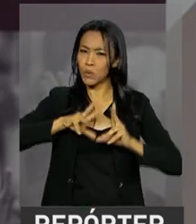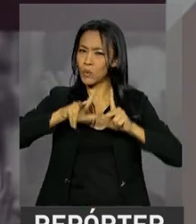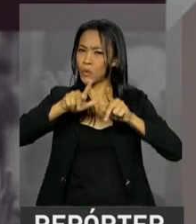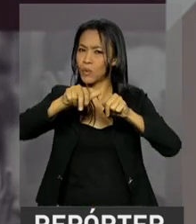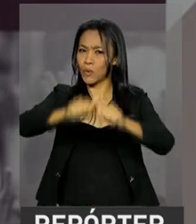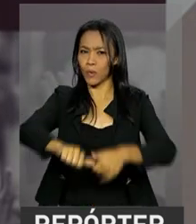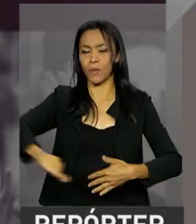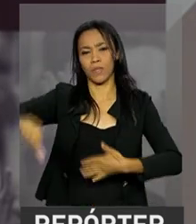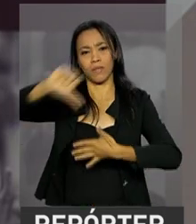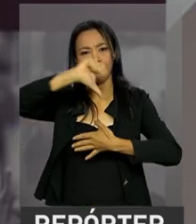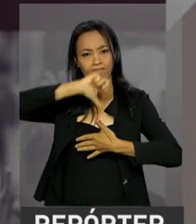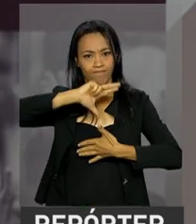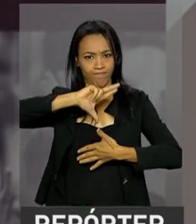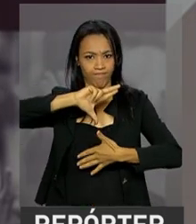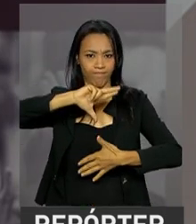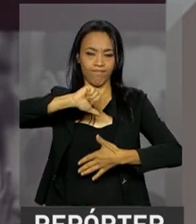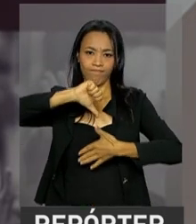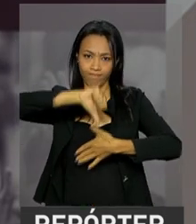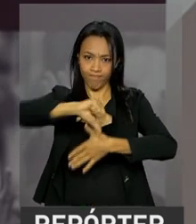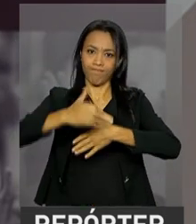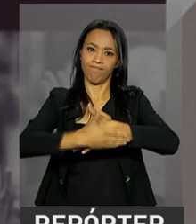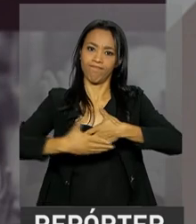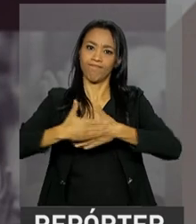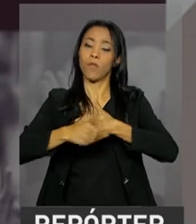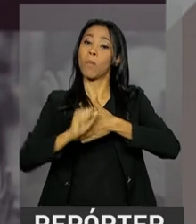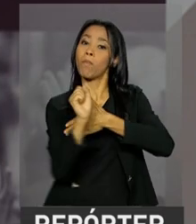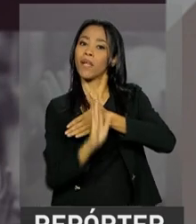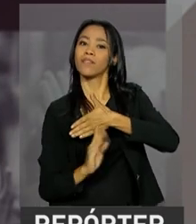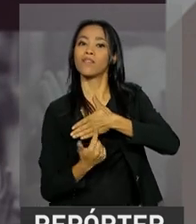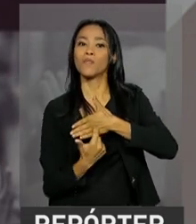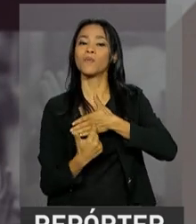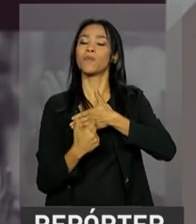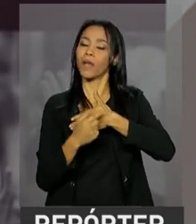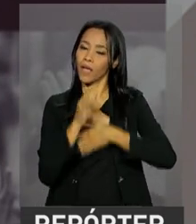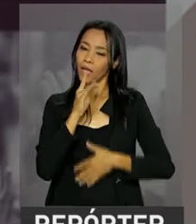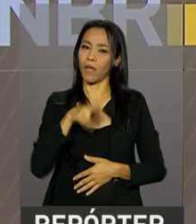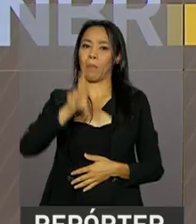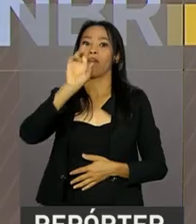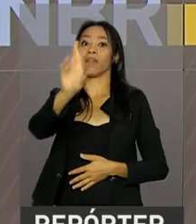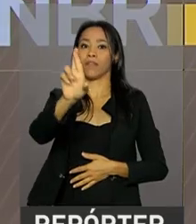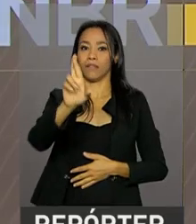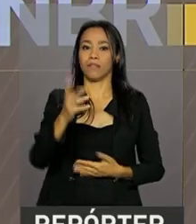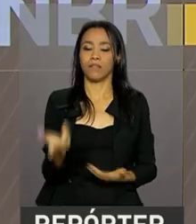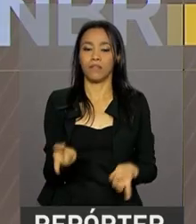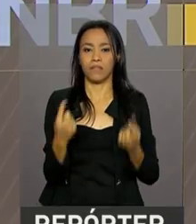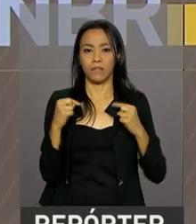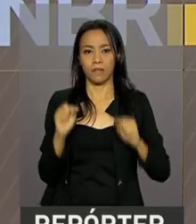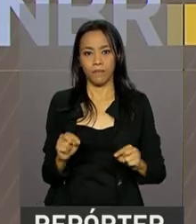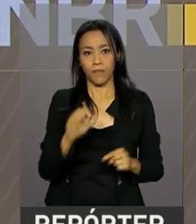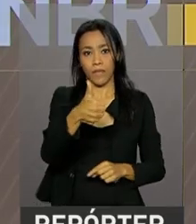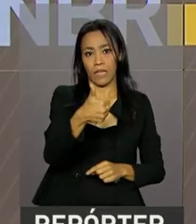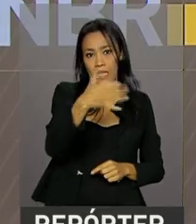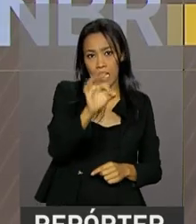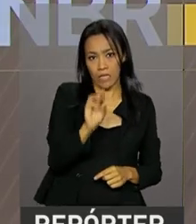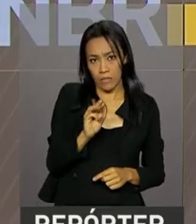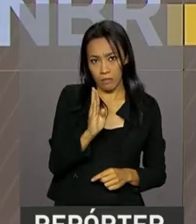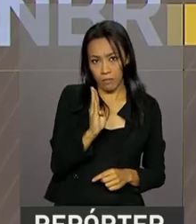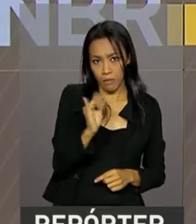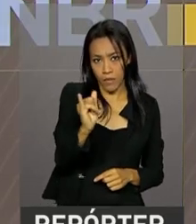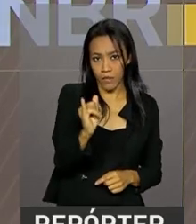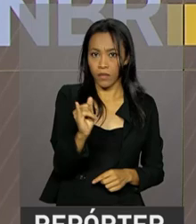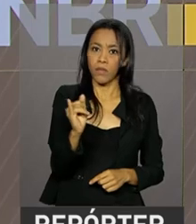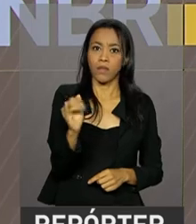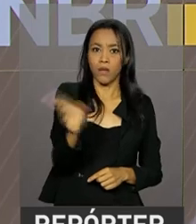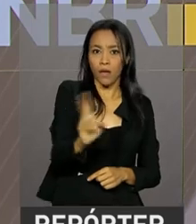do Sul Brasil é um país exemplo R bilhões de reais vão ser